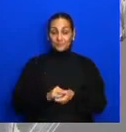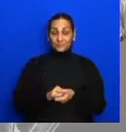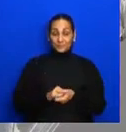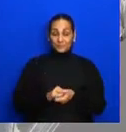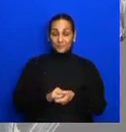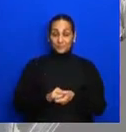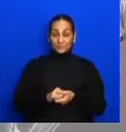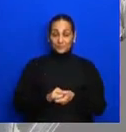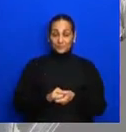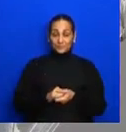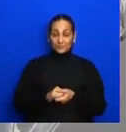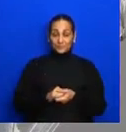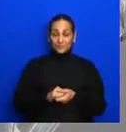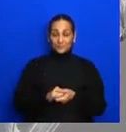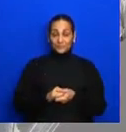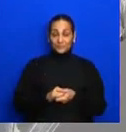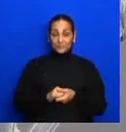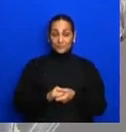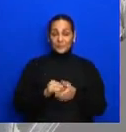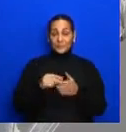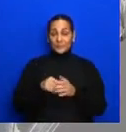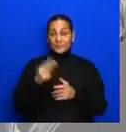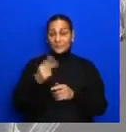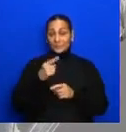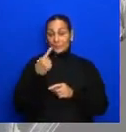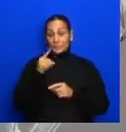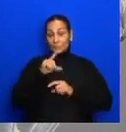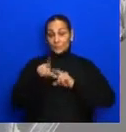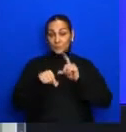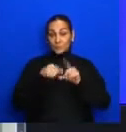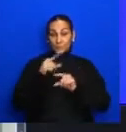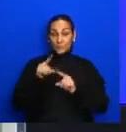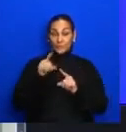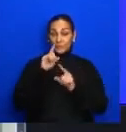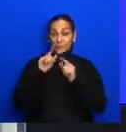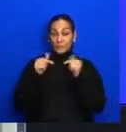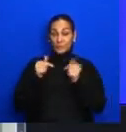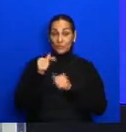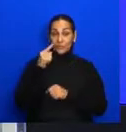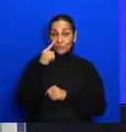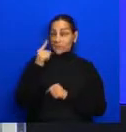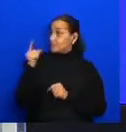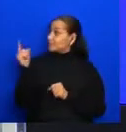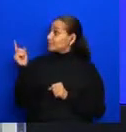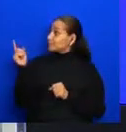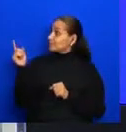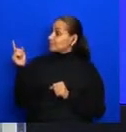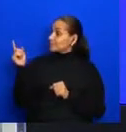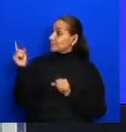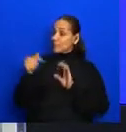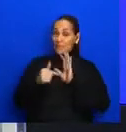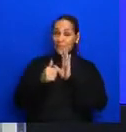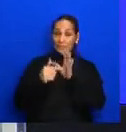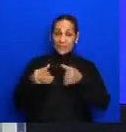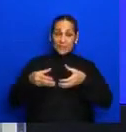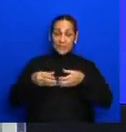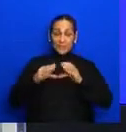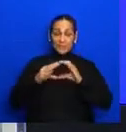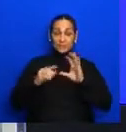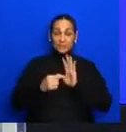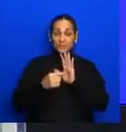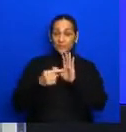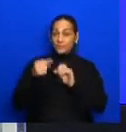ao sorteio do mês da sorte, a segunda e última etapa do sorteio do Dia de Sorte. Os colegas da Caixa